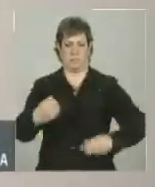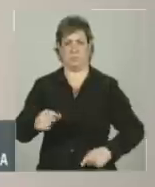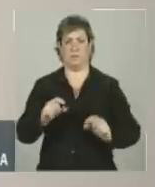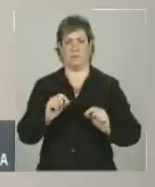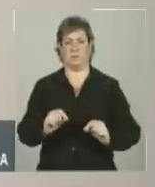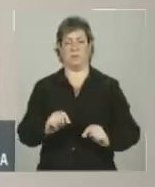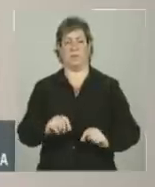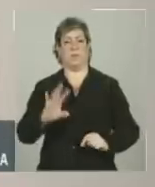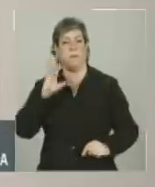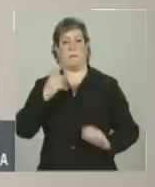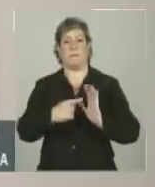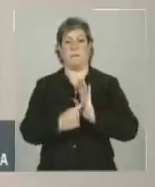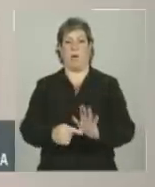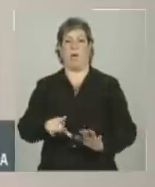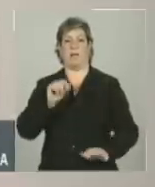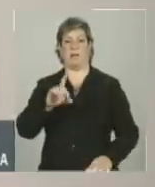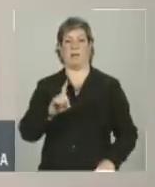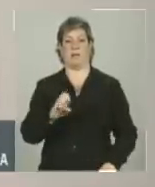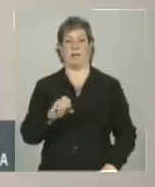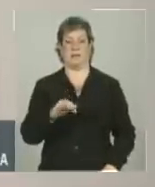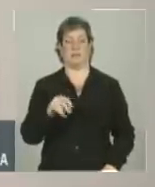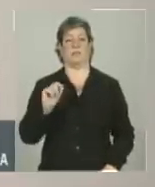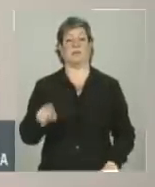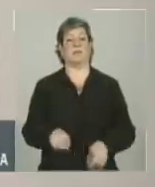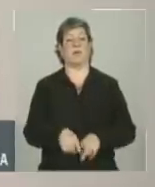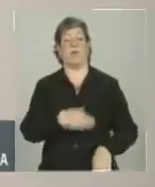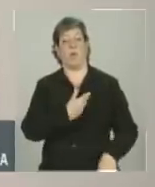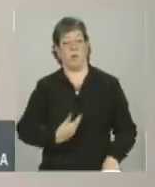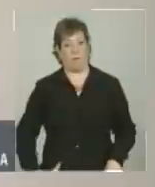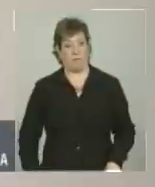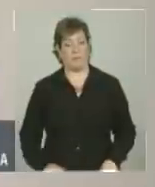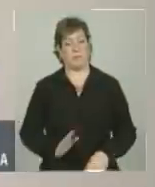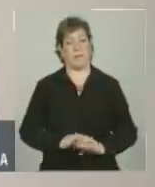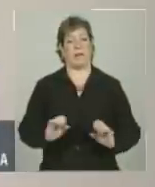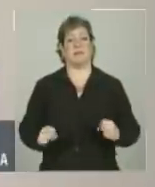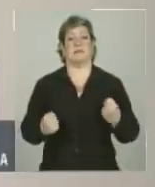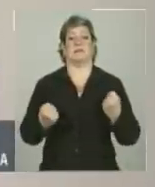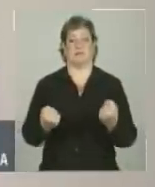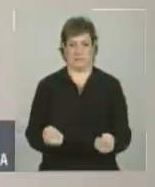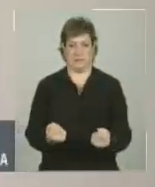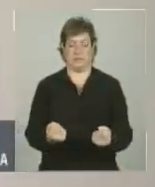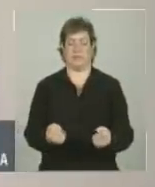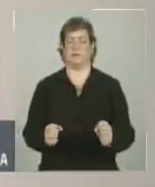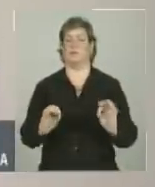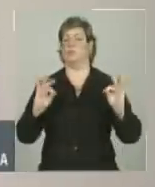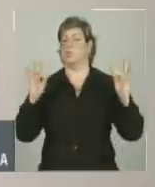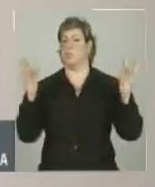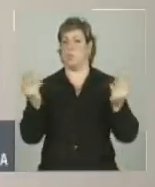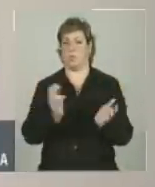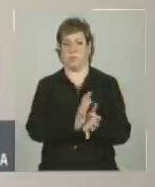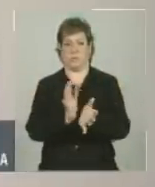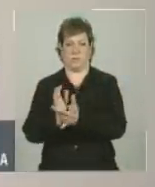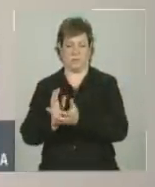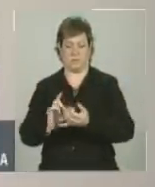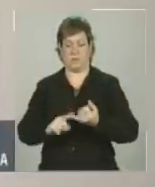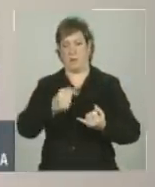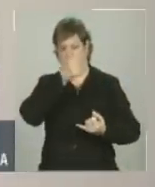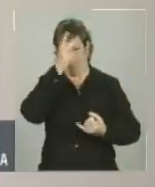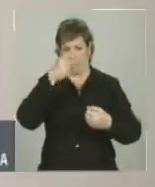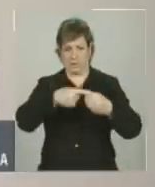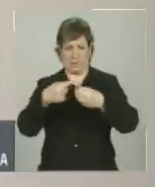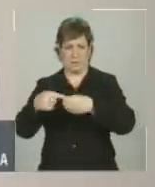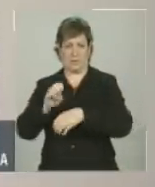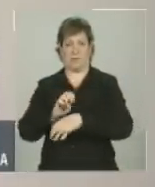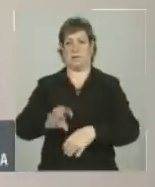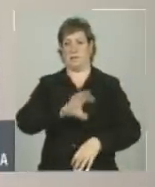suas decisões, e governos mais dedicados em todas as instâncias, federal, municipal e